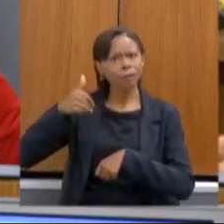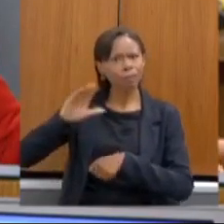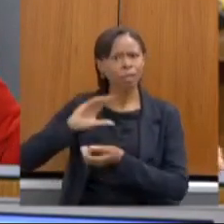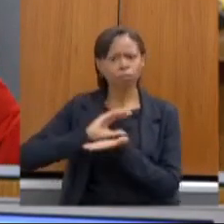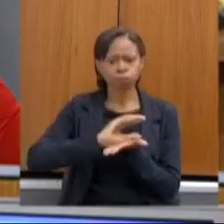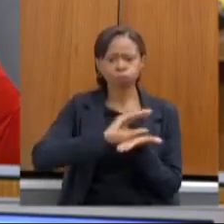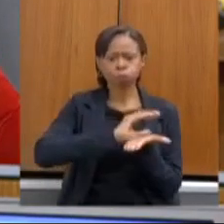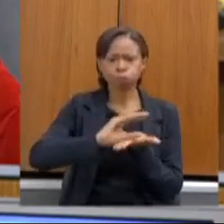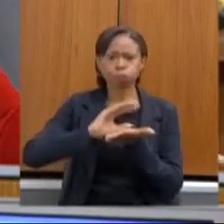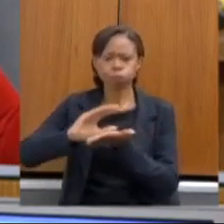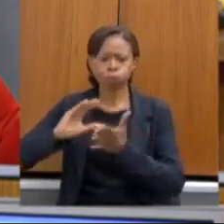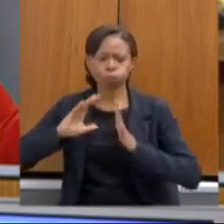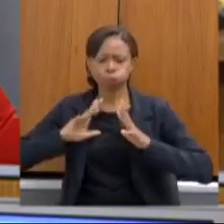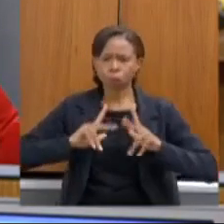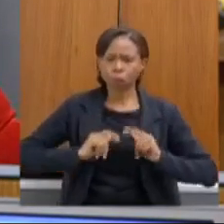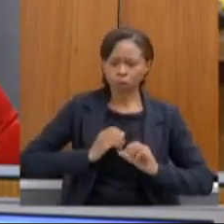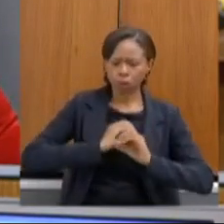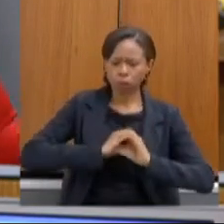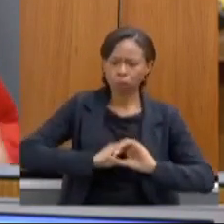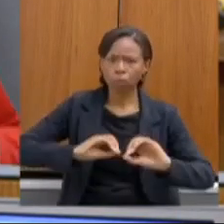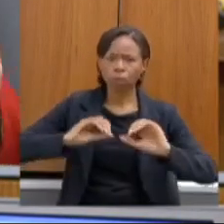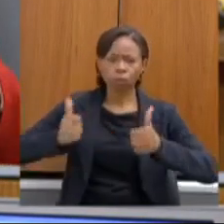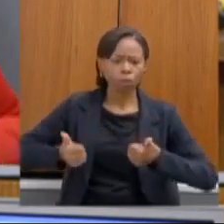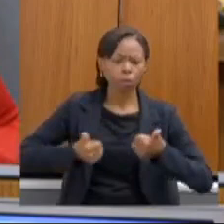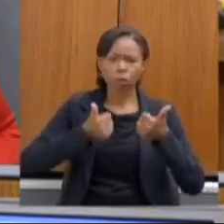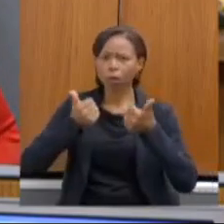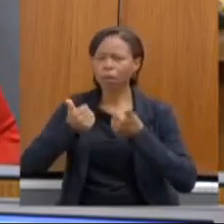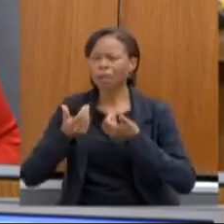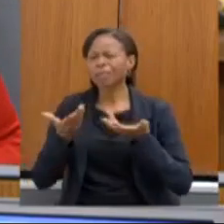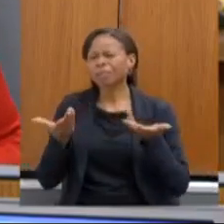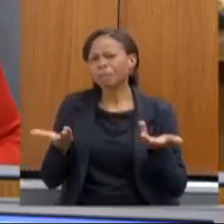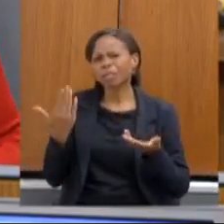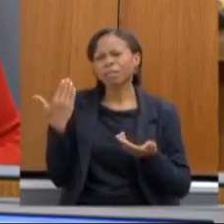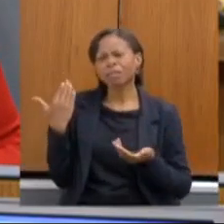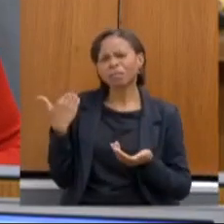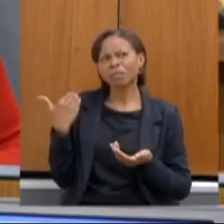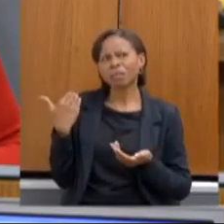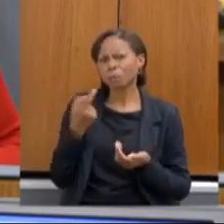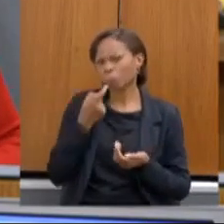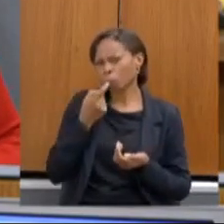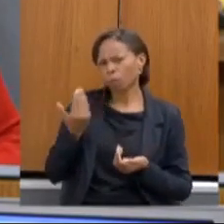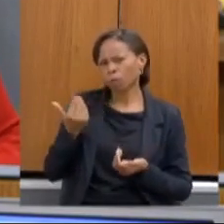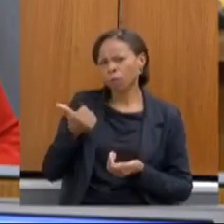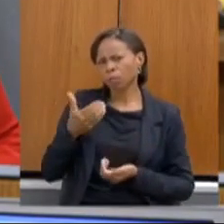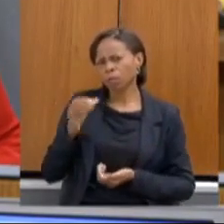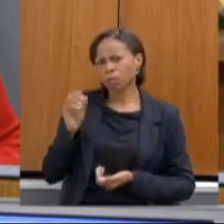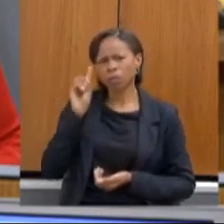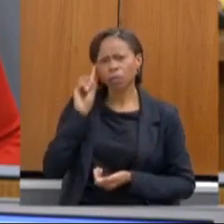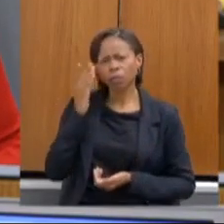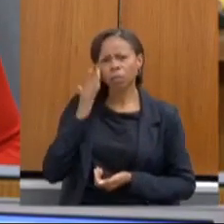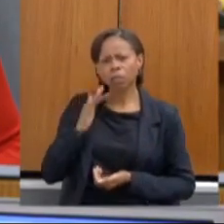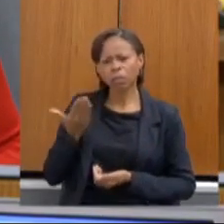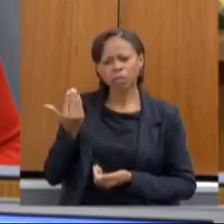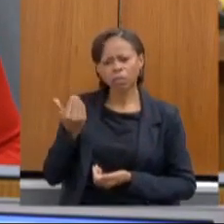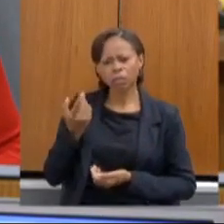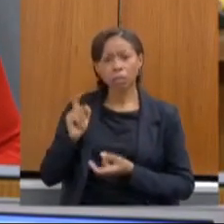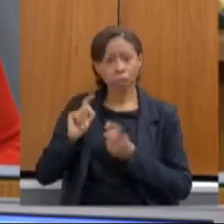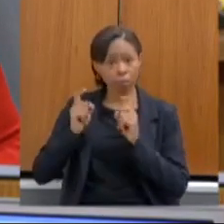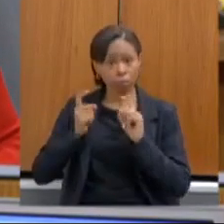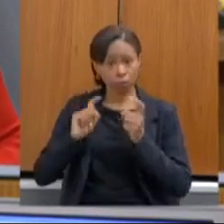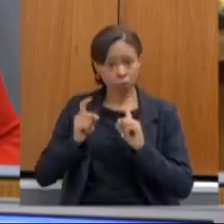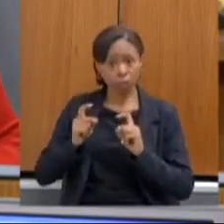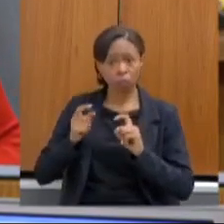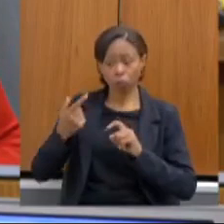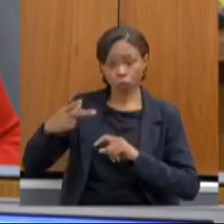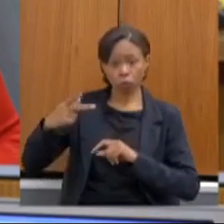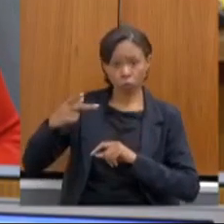saneamento básico e melhoria do seu atendimento no último período a cerca de dez dias atrás em reunião